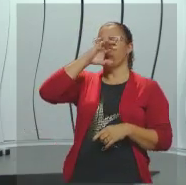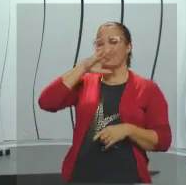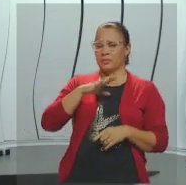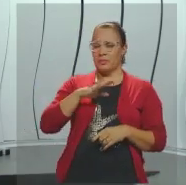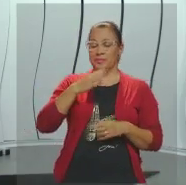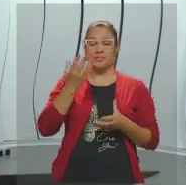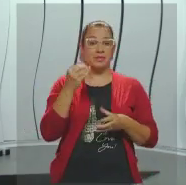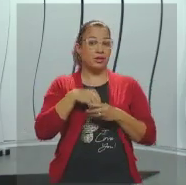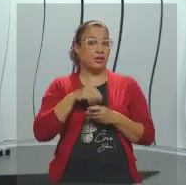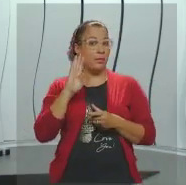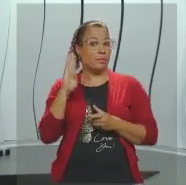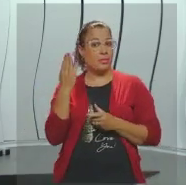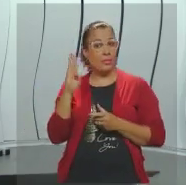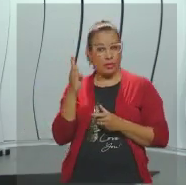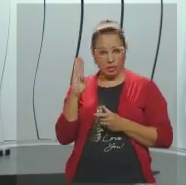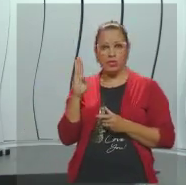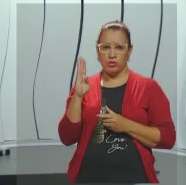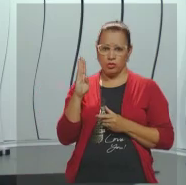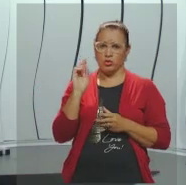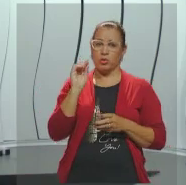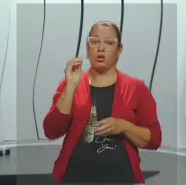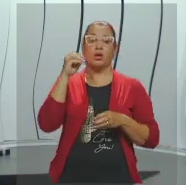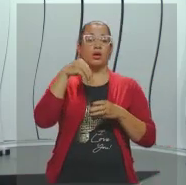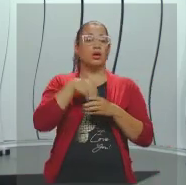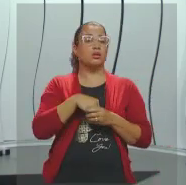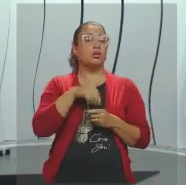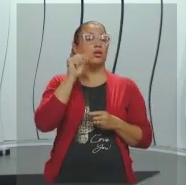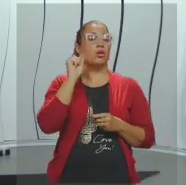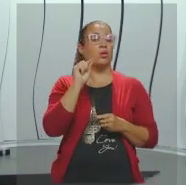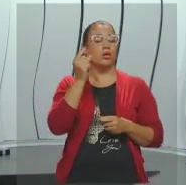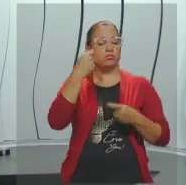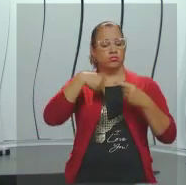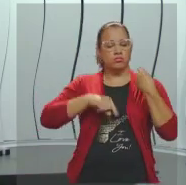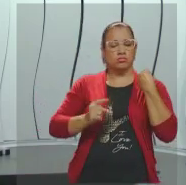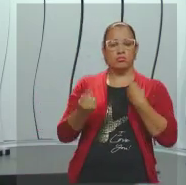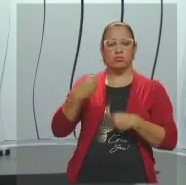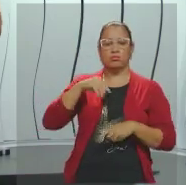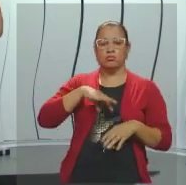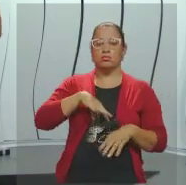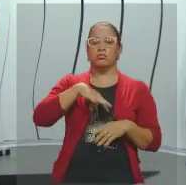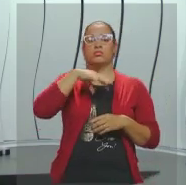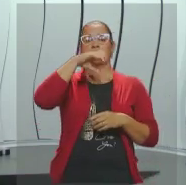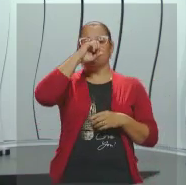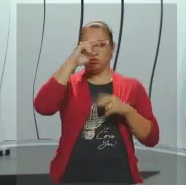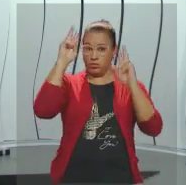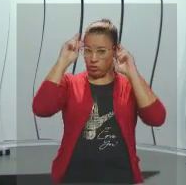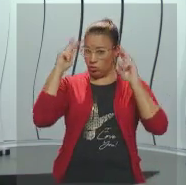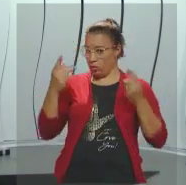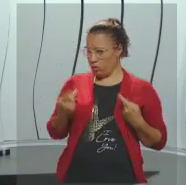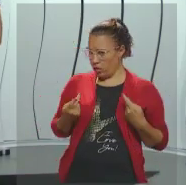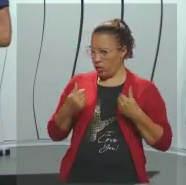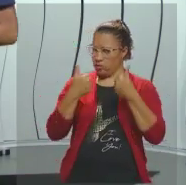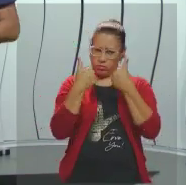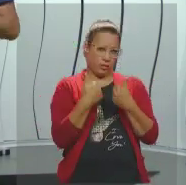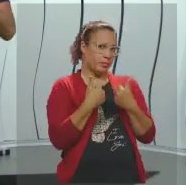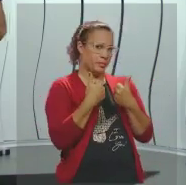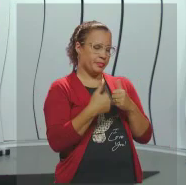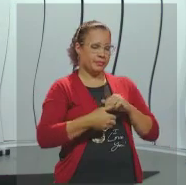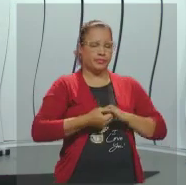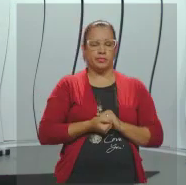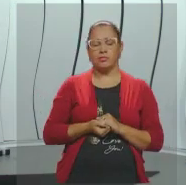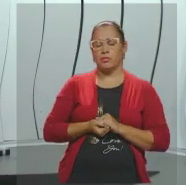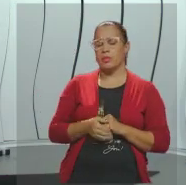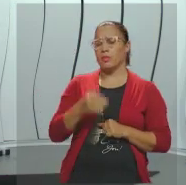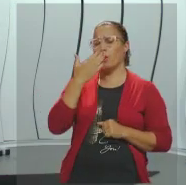normalmente, esse assunto é voltado para o sistema respiratório humano, então, que isso fique bem claro. Qual